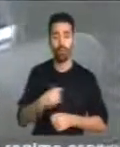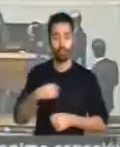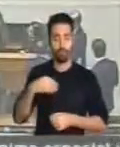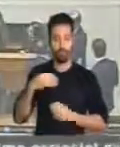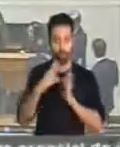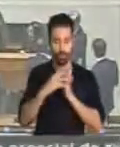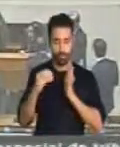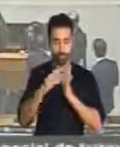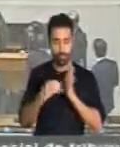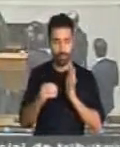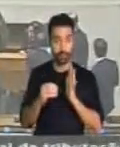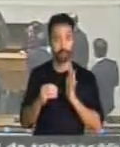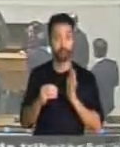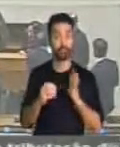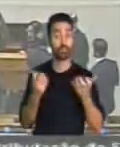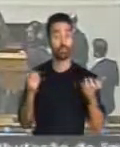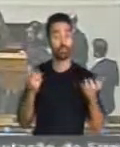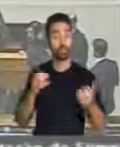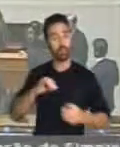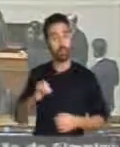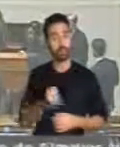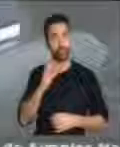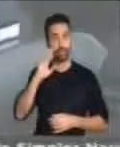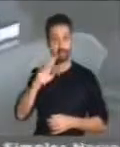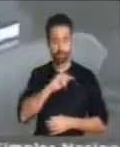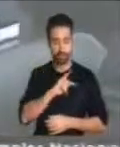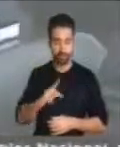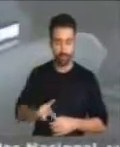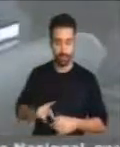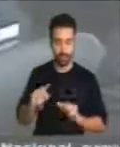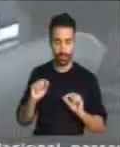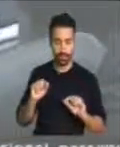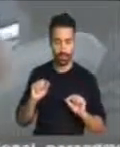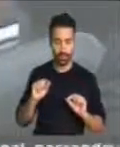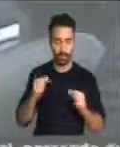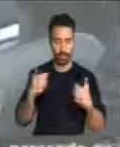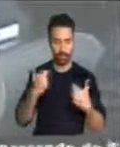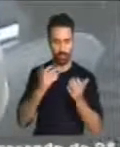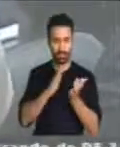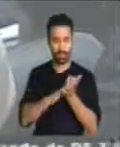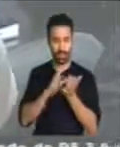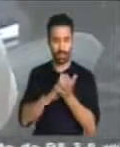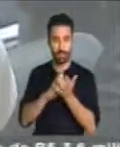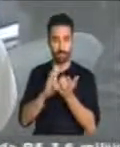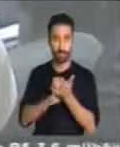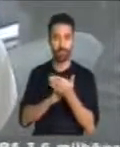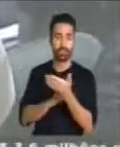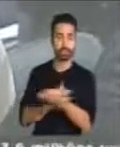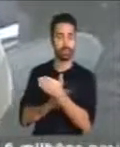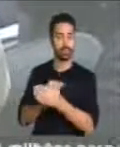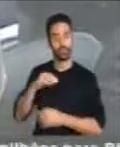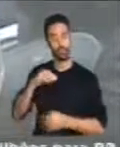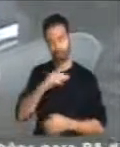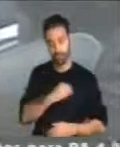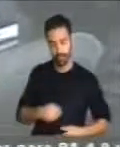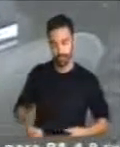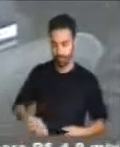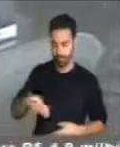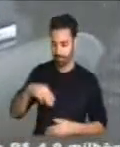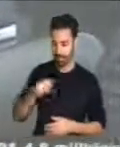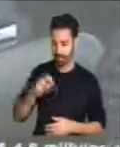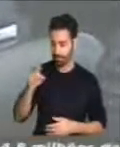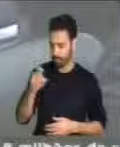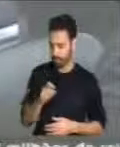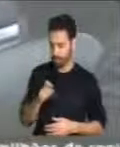nova conquista. Queria também aproveitar, senhor presidente, a oportunidade para parabenizar o ministro Max Beltrão, que ocupa essa